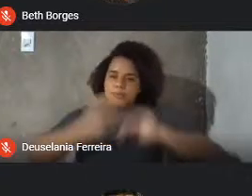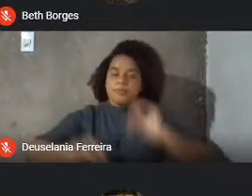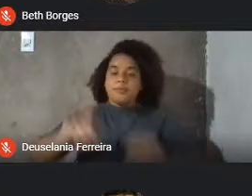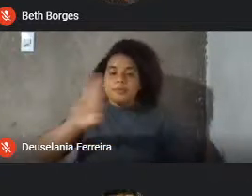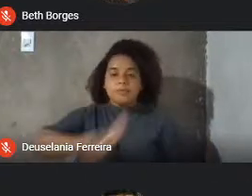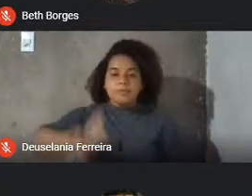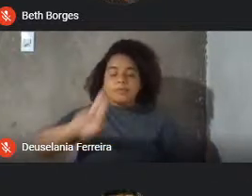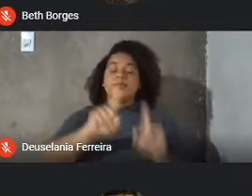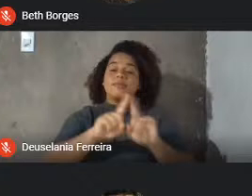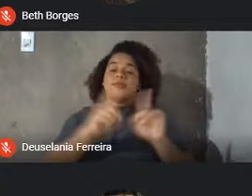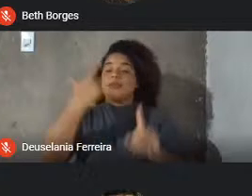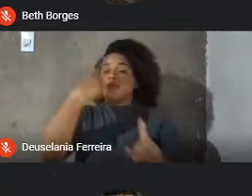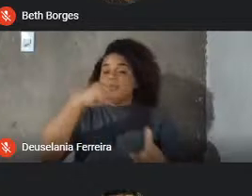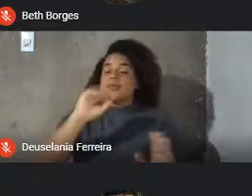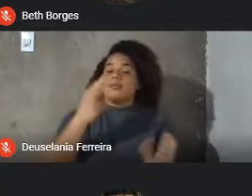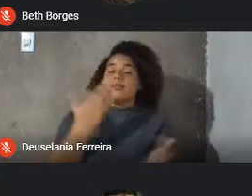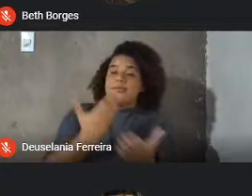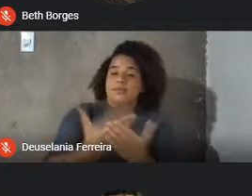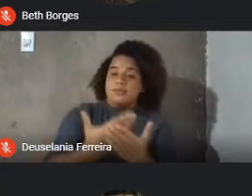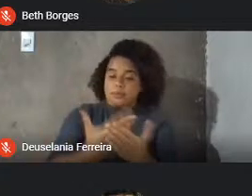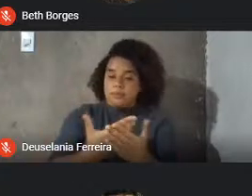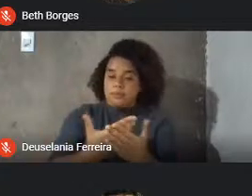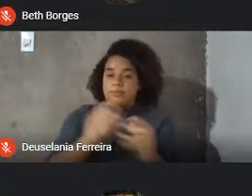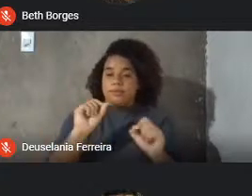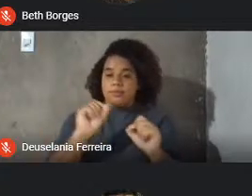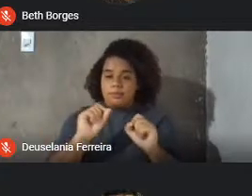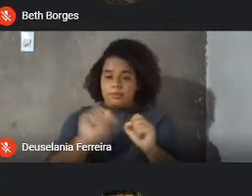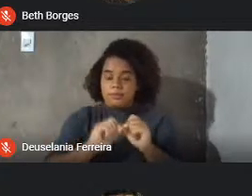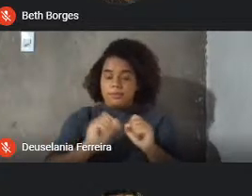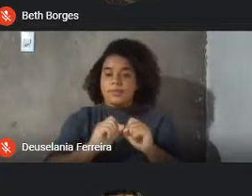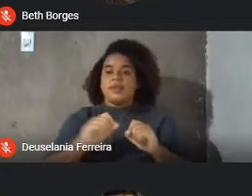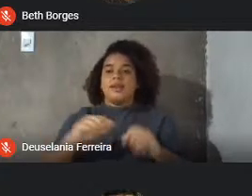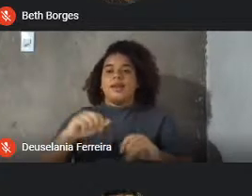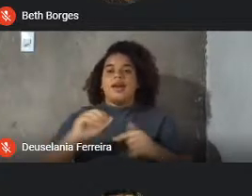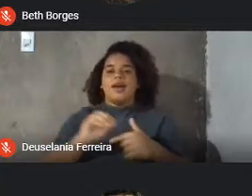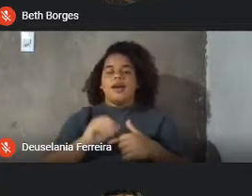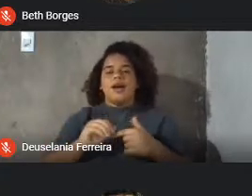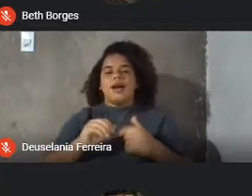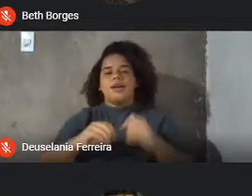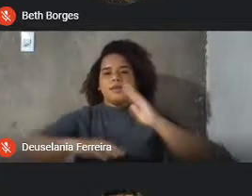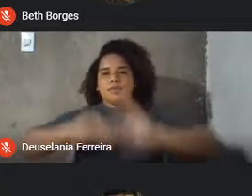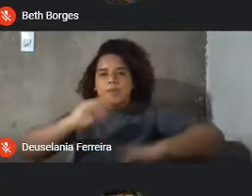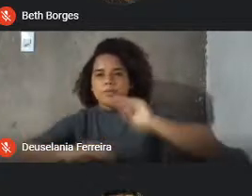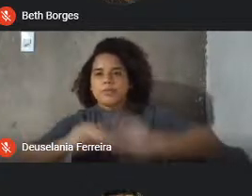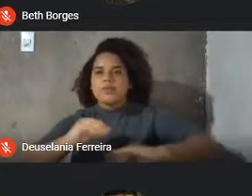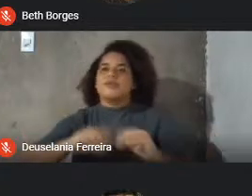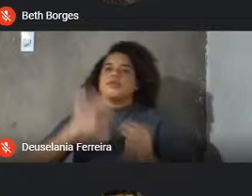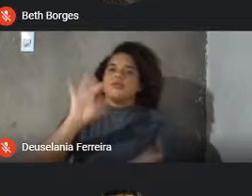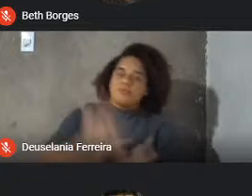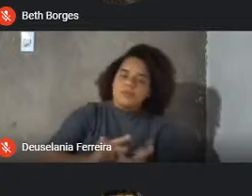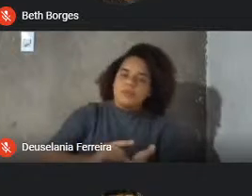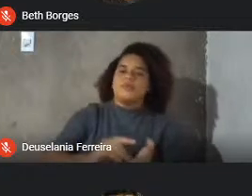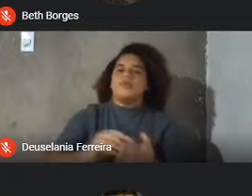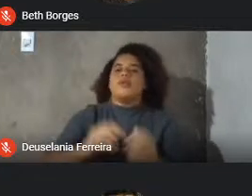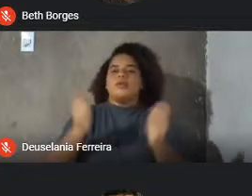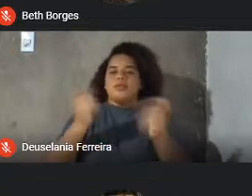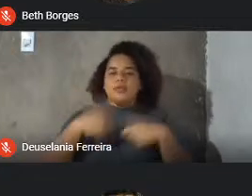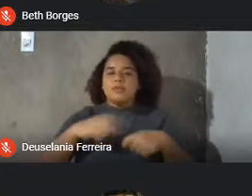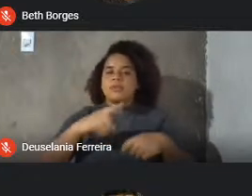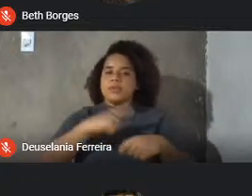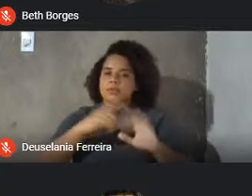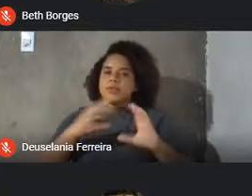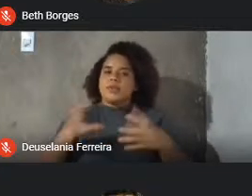estuda para fazer essa atuação de uma maneira significativa e responde a um